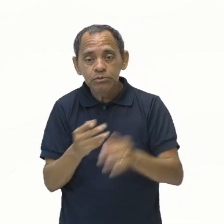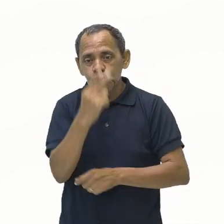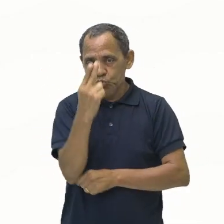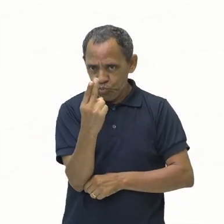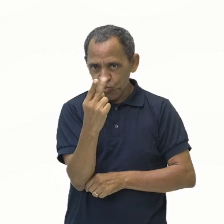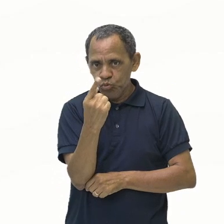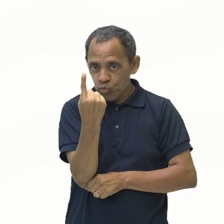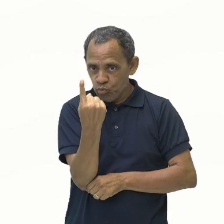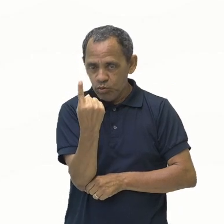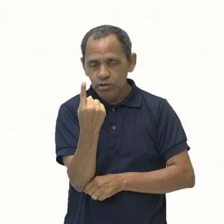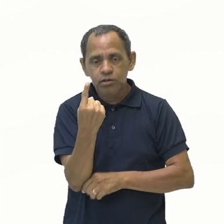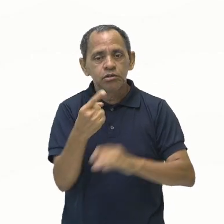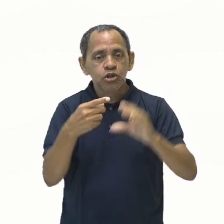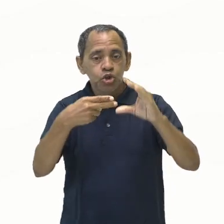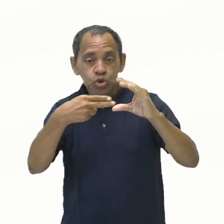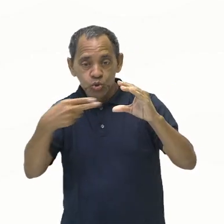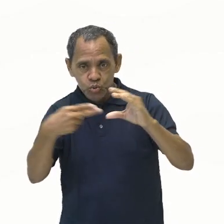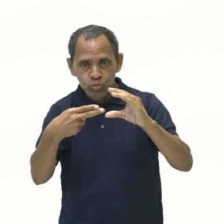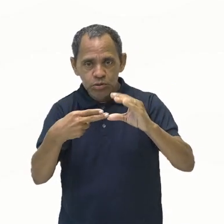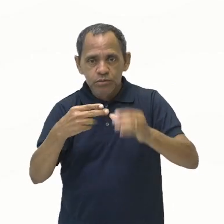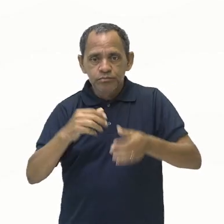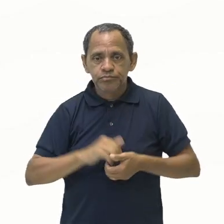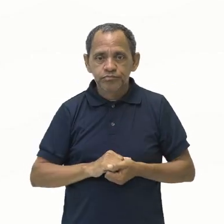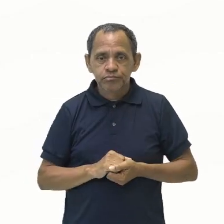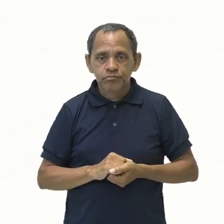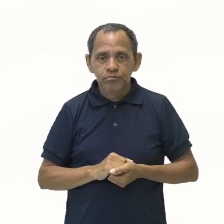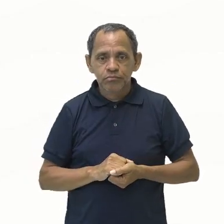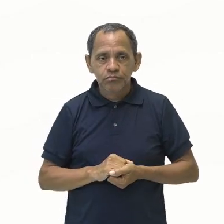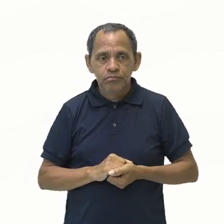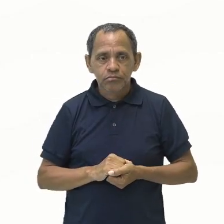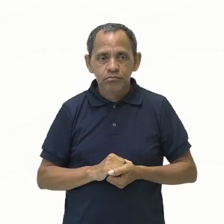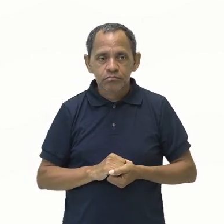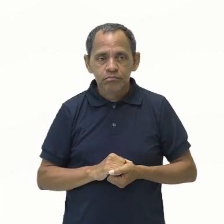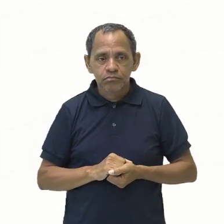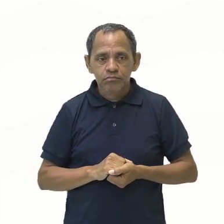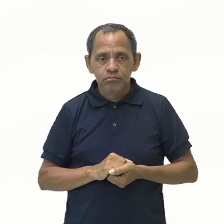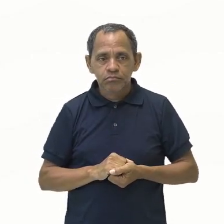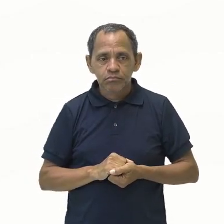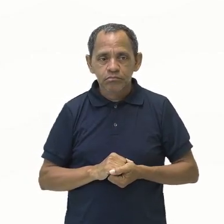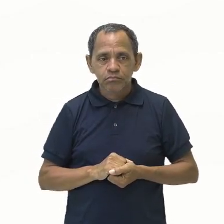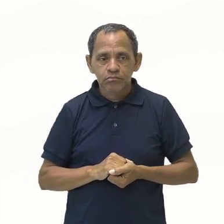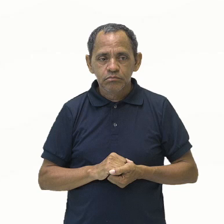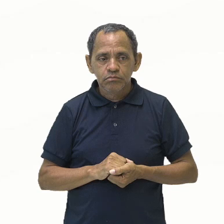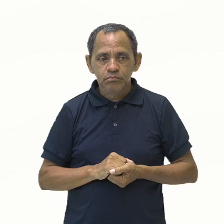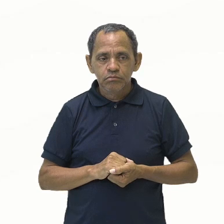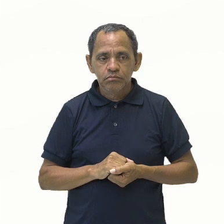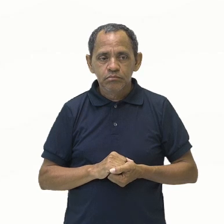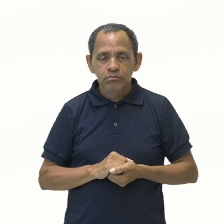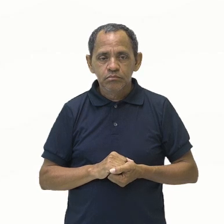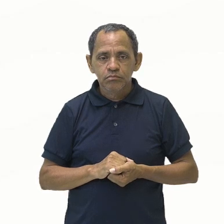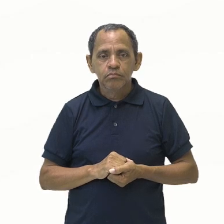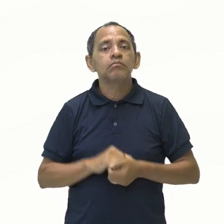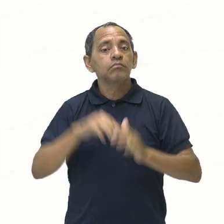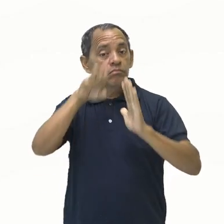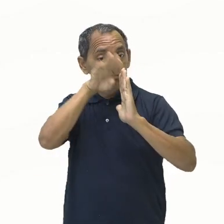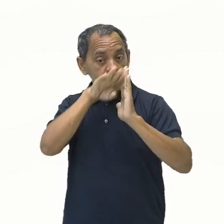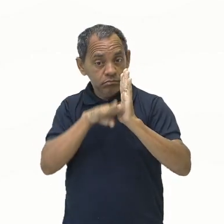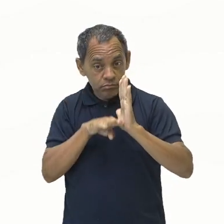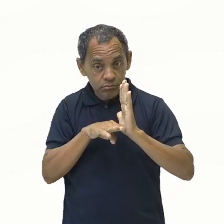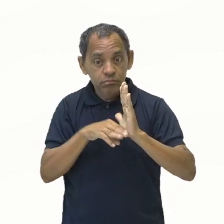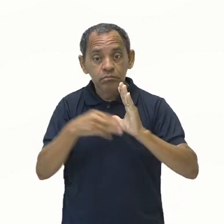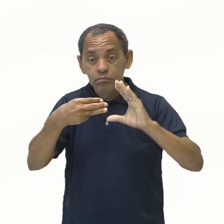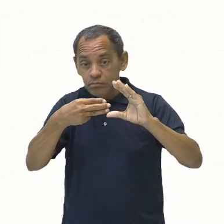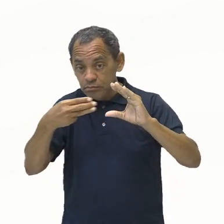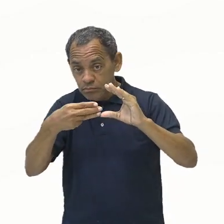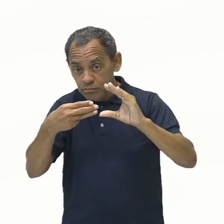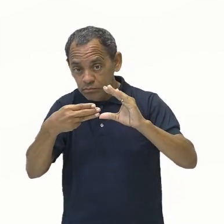professor, então ele vai fazer aqui 3 ligações? Não, é a classificação que a gente está chamando, tá? Mas ele faz as